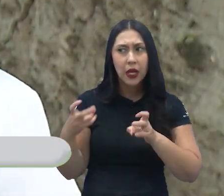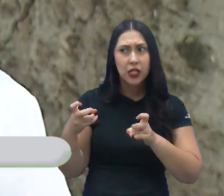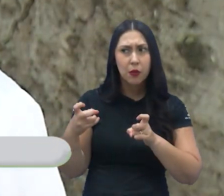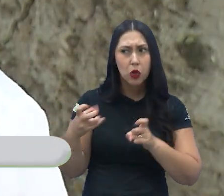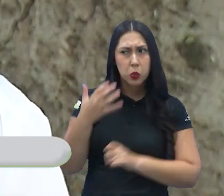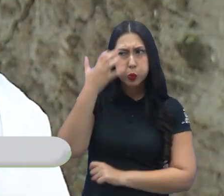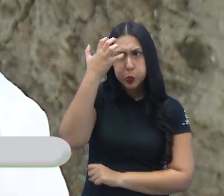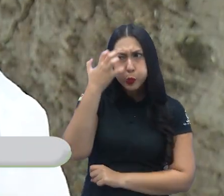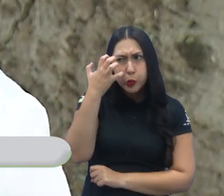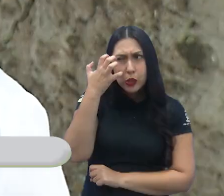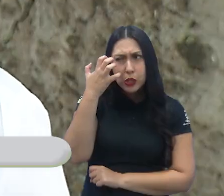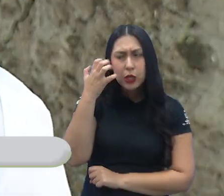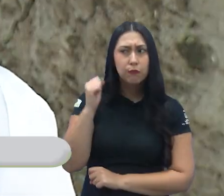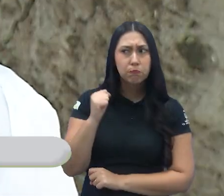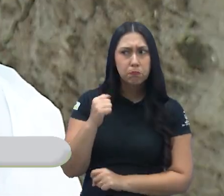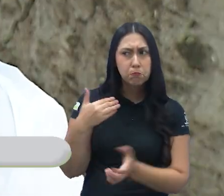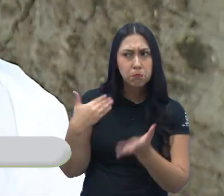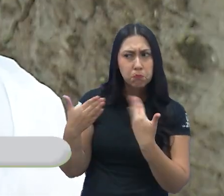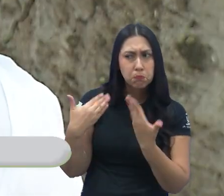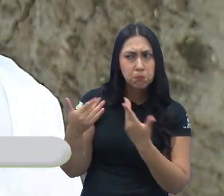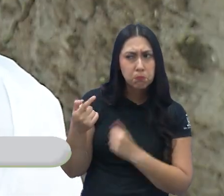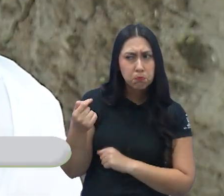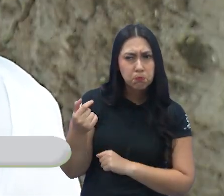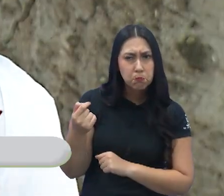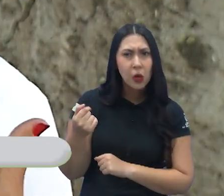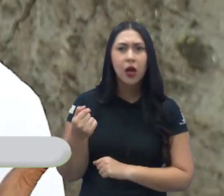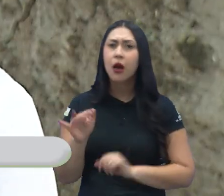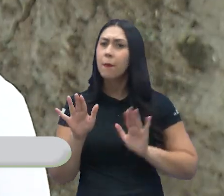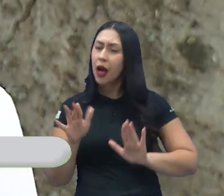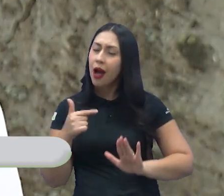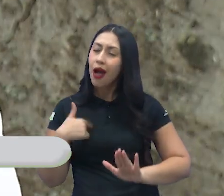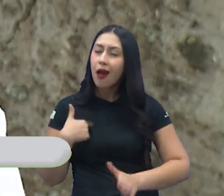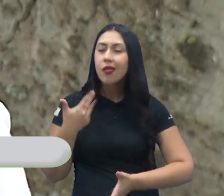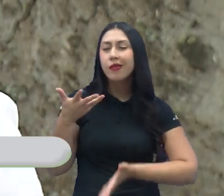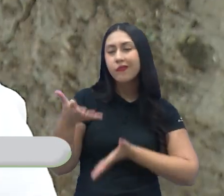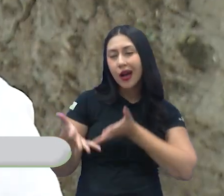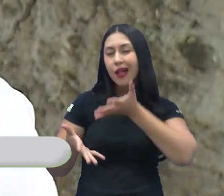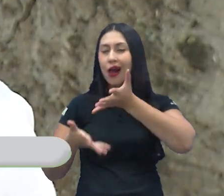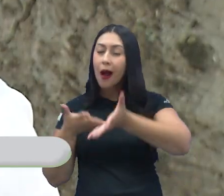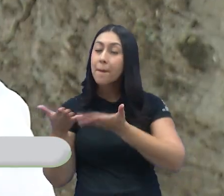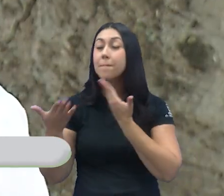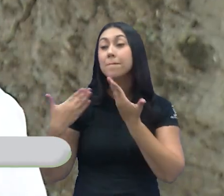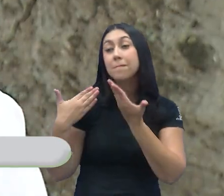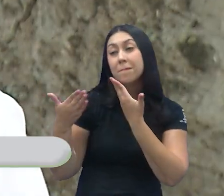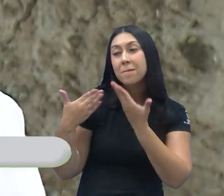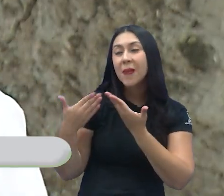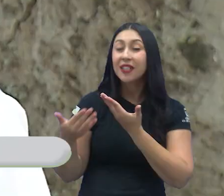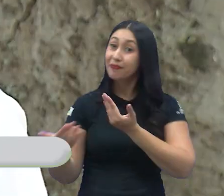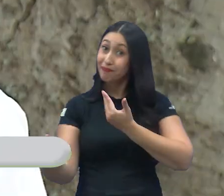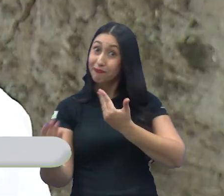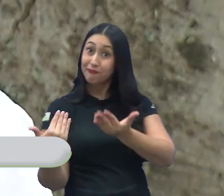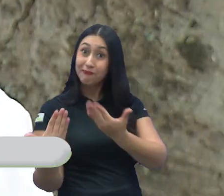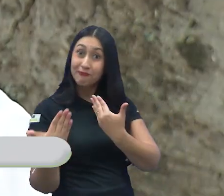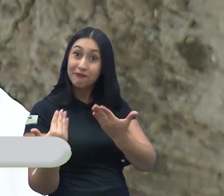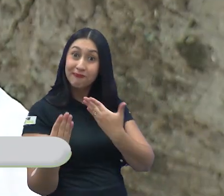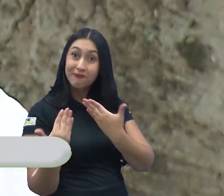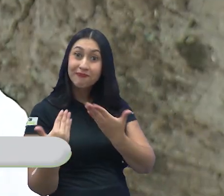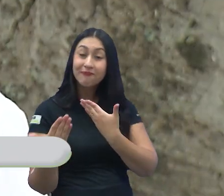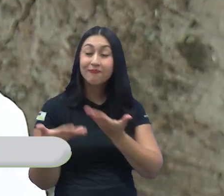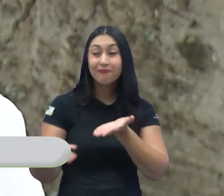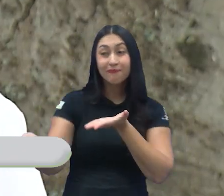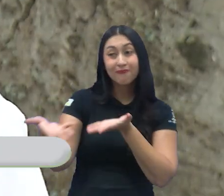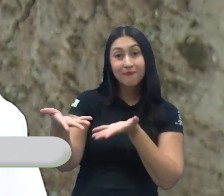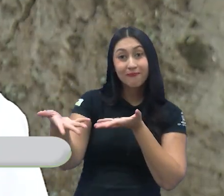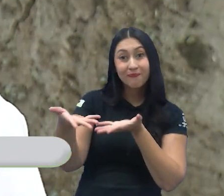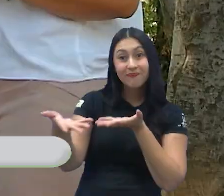mais fechada, não quer muito assunto. Aí eu vou conversando, até a pessoa vai se soltando mais um pouquinho e para